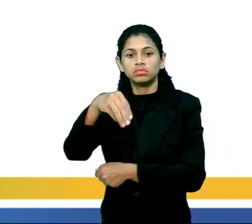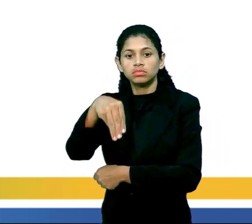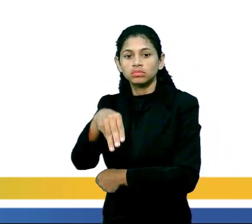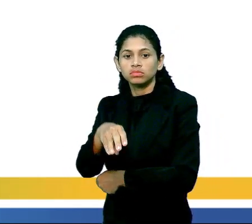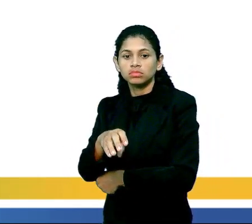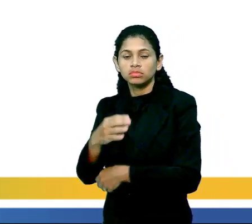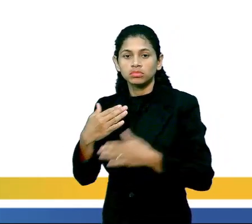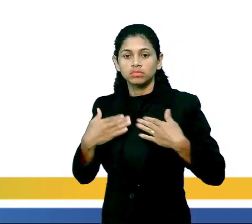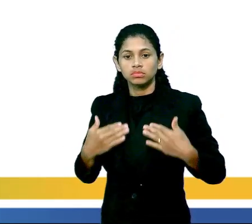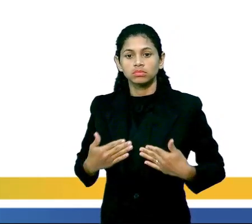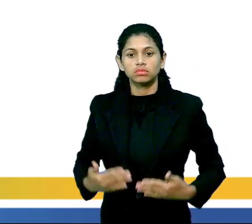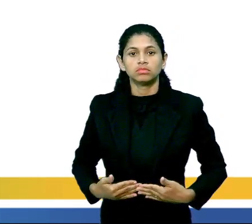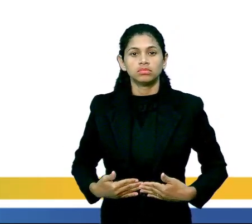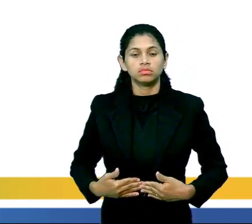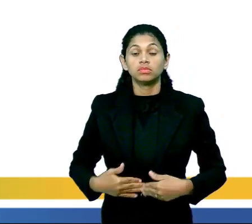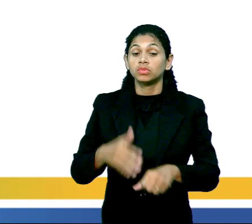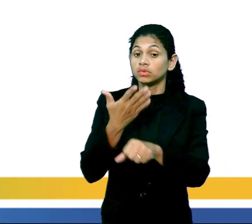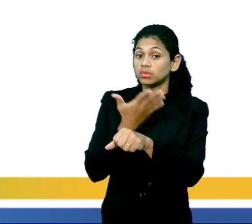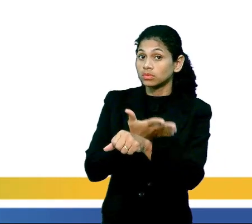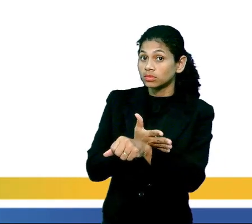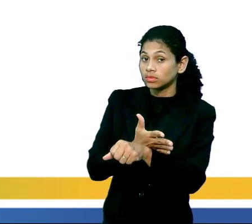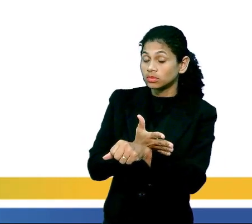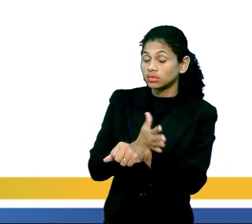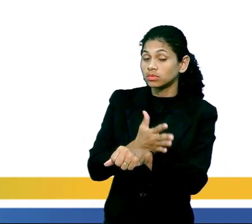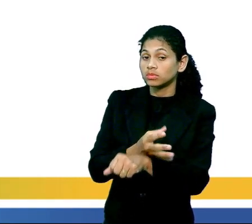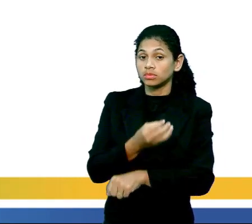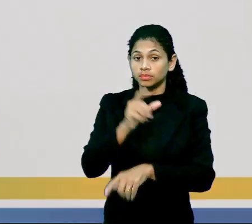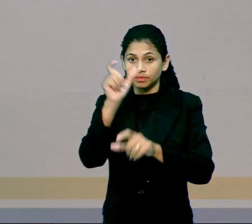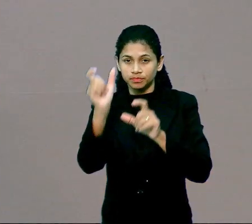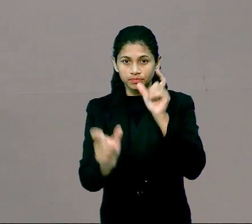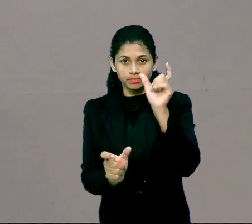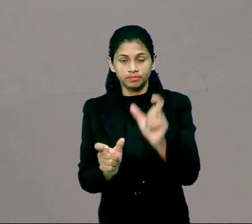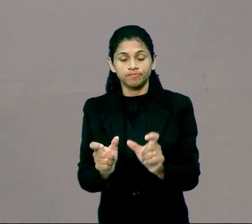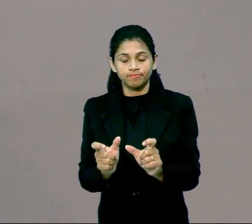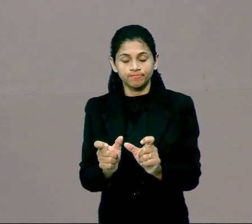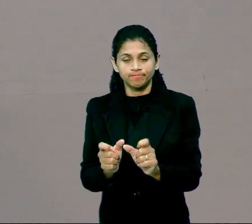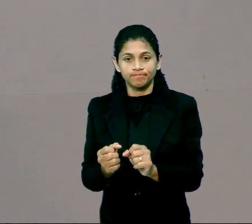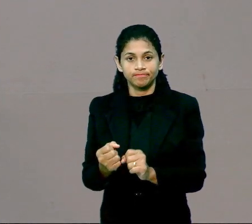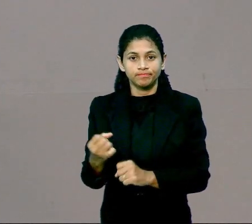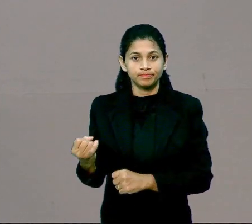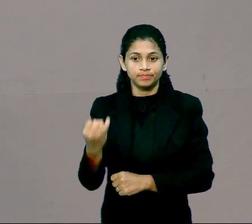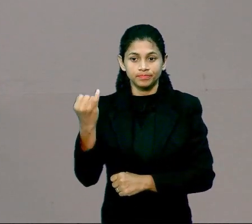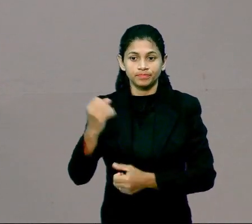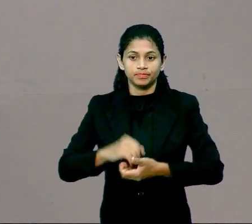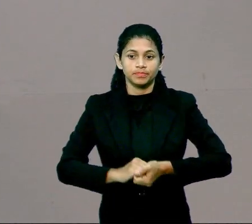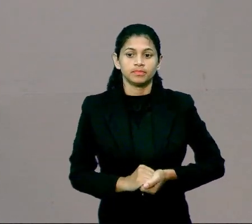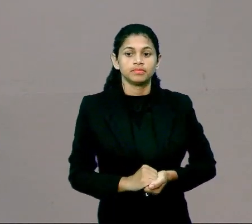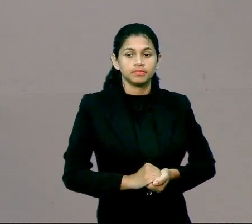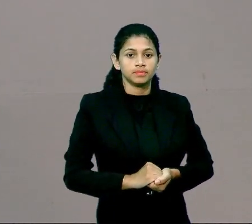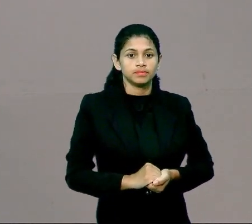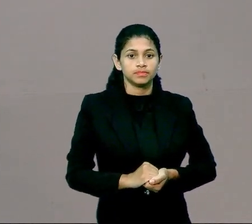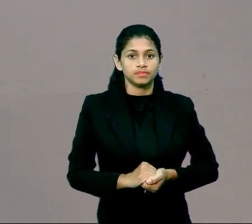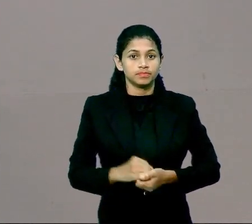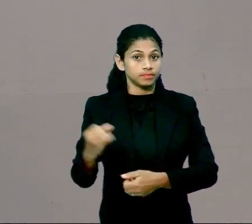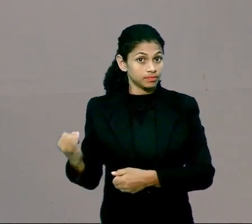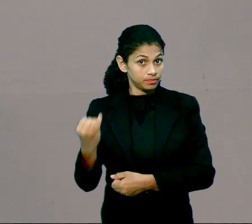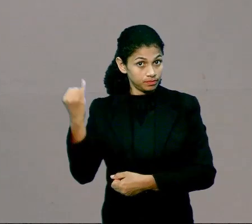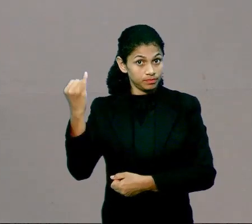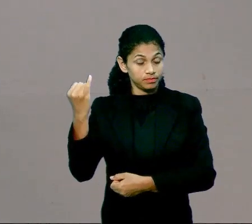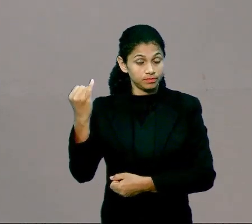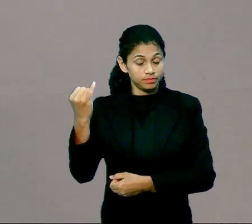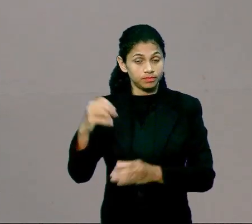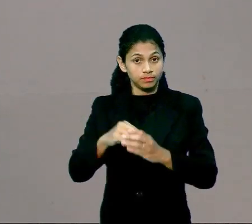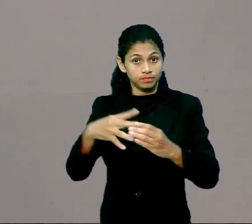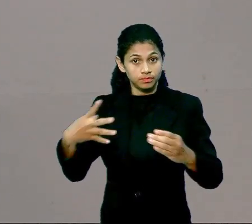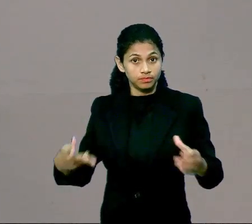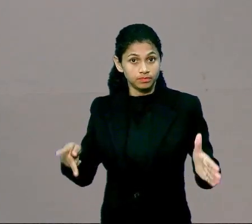Os praticantes também são beneficiados com o crescimento muscular. Vamos para o fight? Vamos para o fight. Então a gente já viu a importância tanto do aspecto